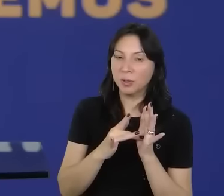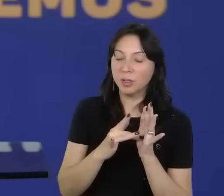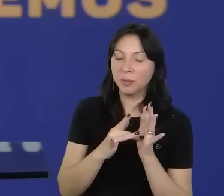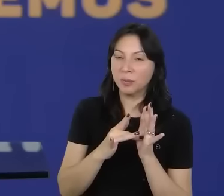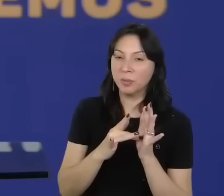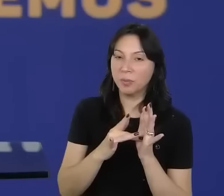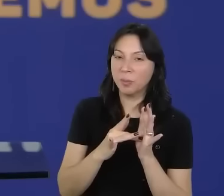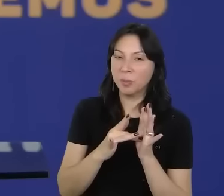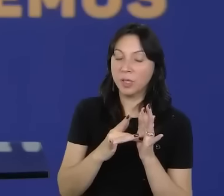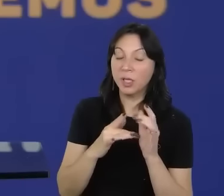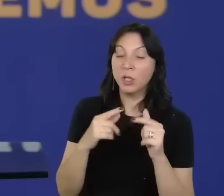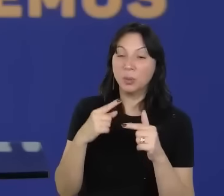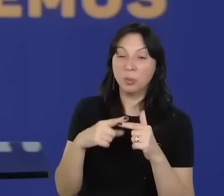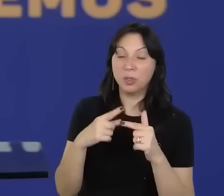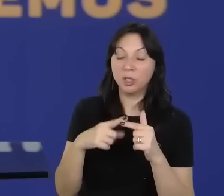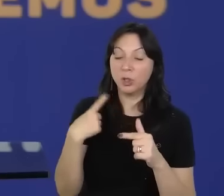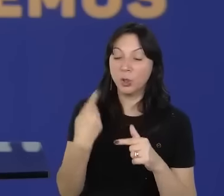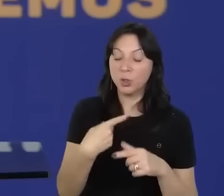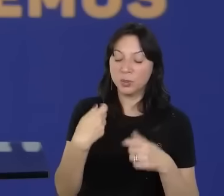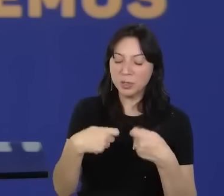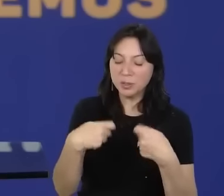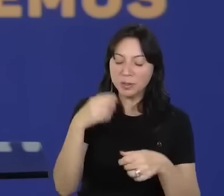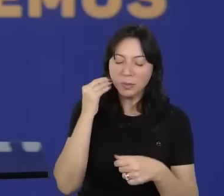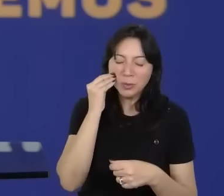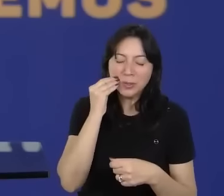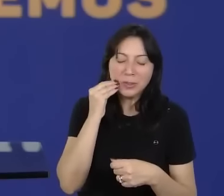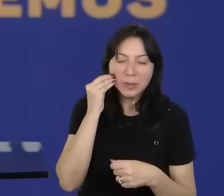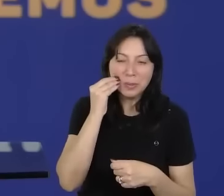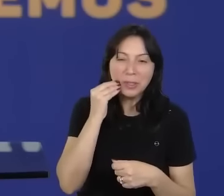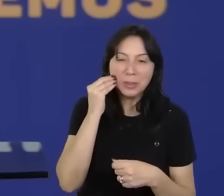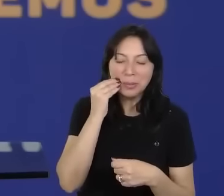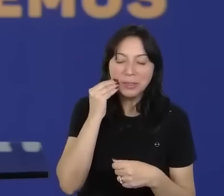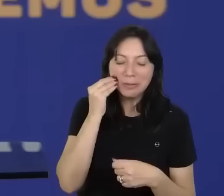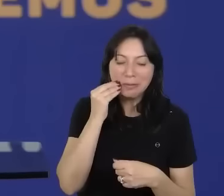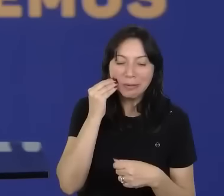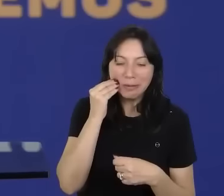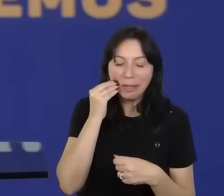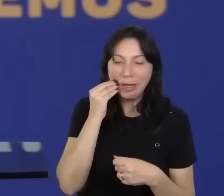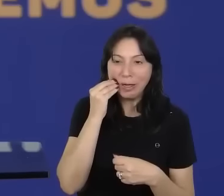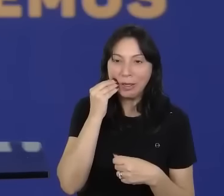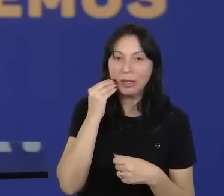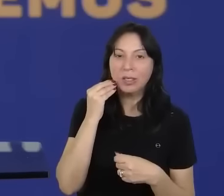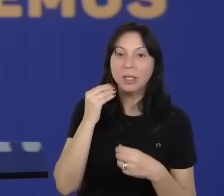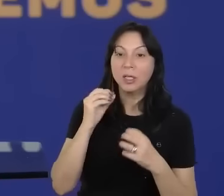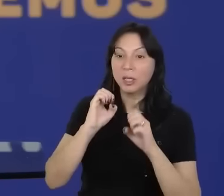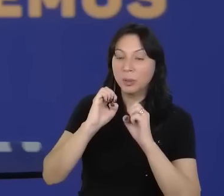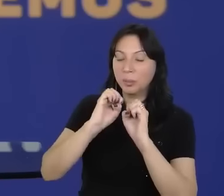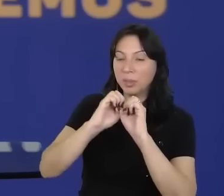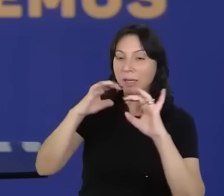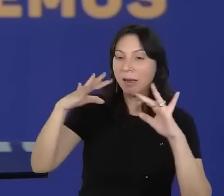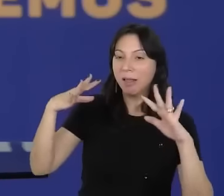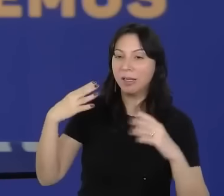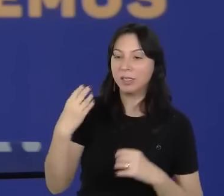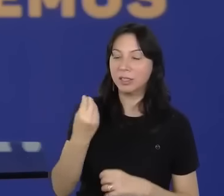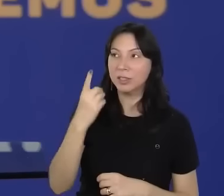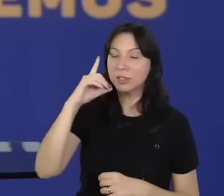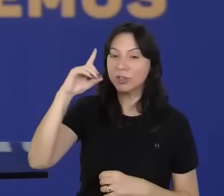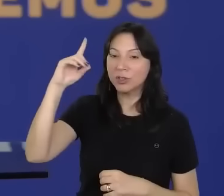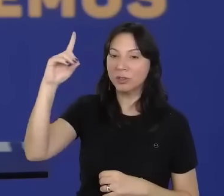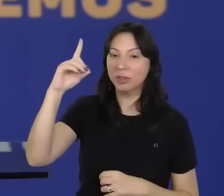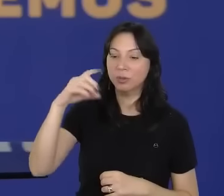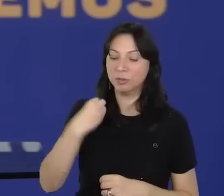outros Mas porque você é testemunha do que ele fez na sua vida e você não tem outra atitude a fazer